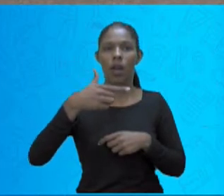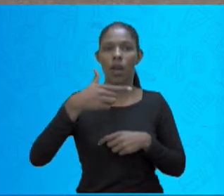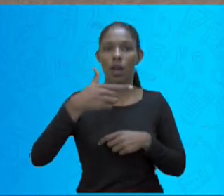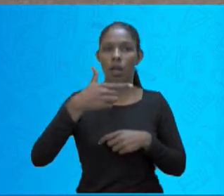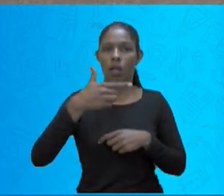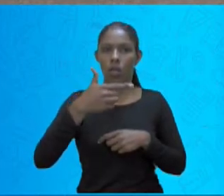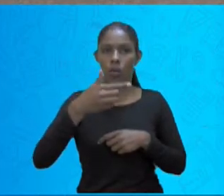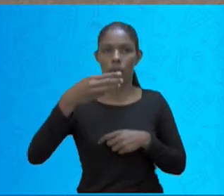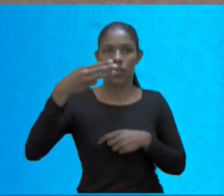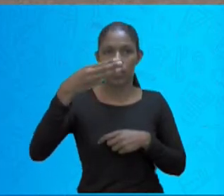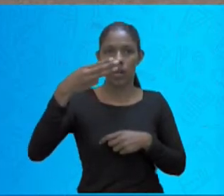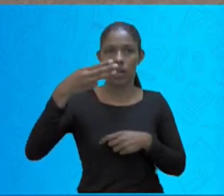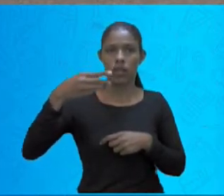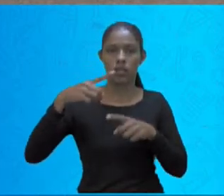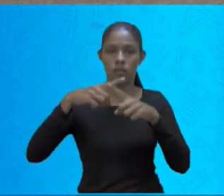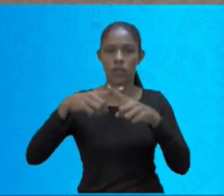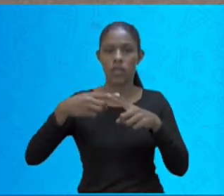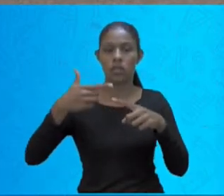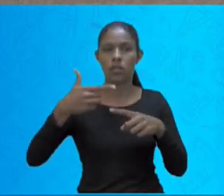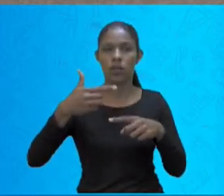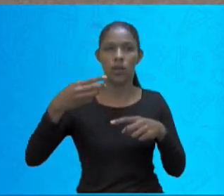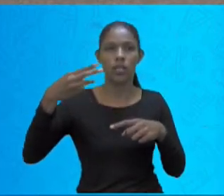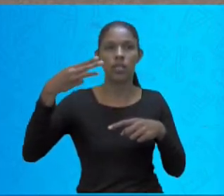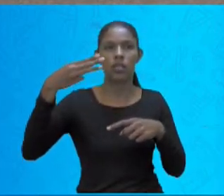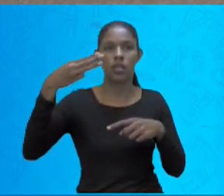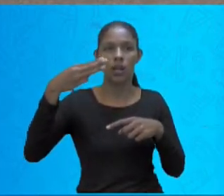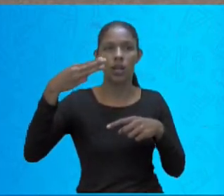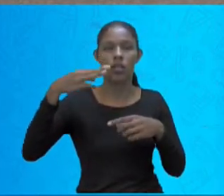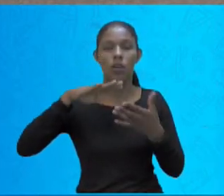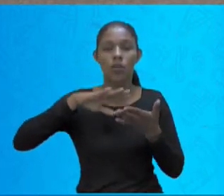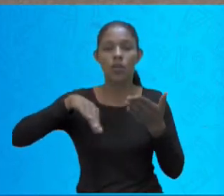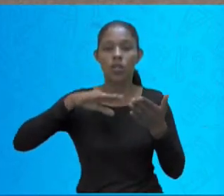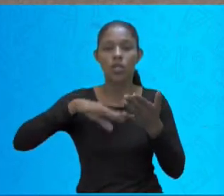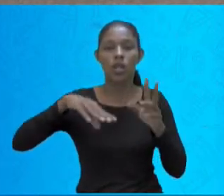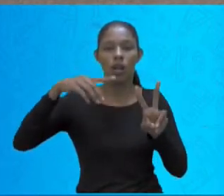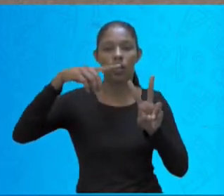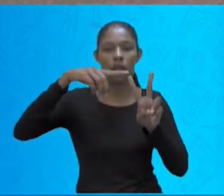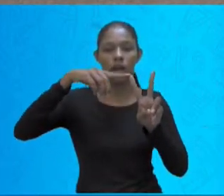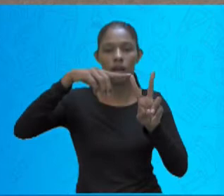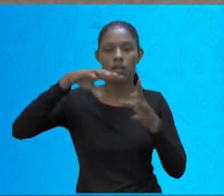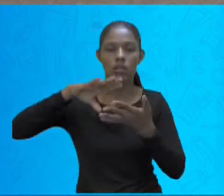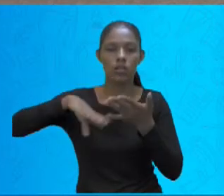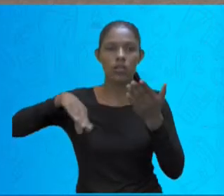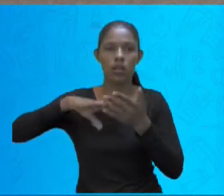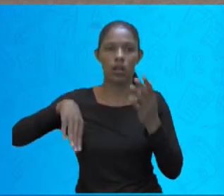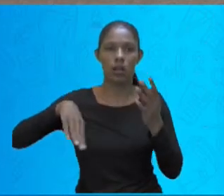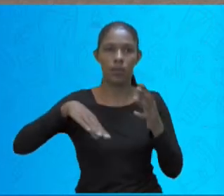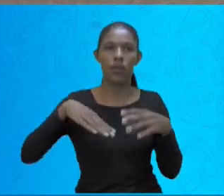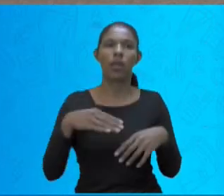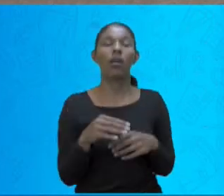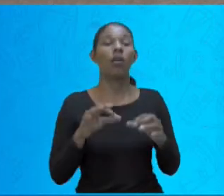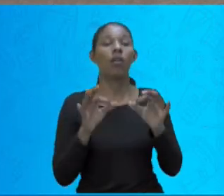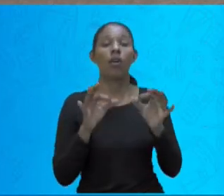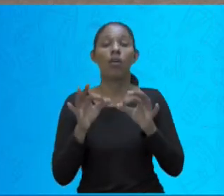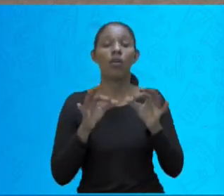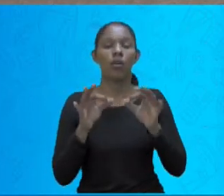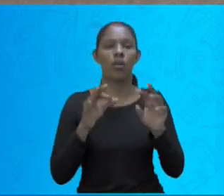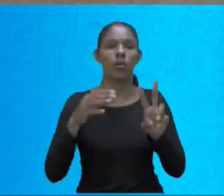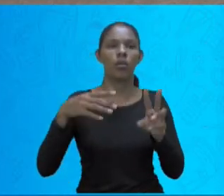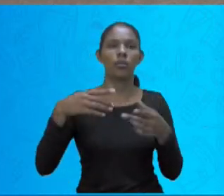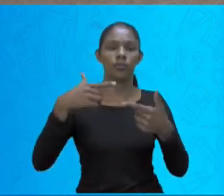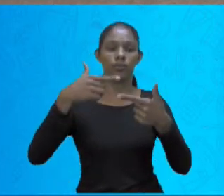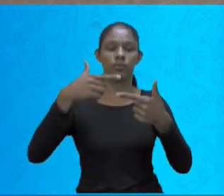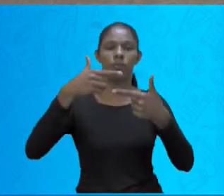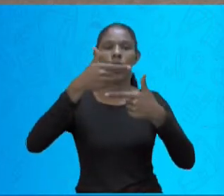vermelho também no denominador. Como vai ficar? Vai ficar 2 vezes 2 vezes 2 sobre